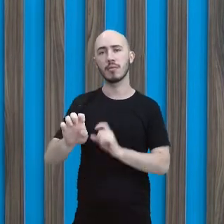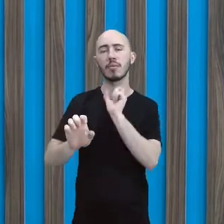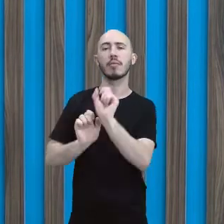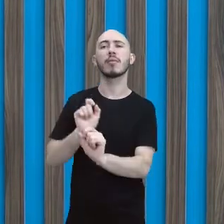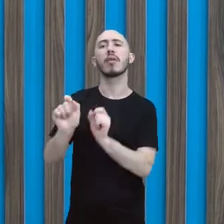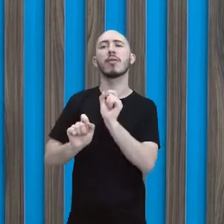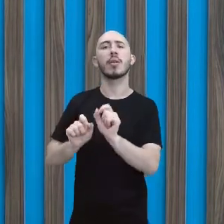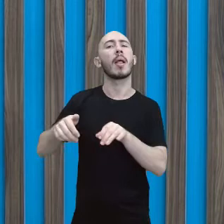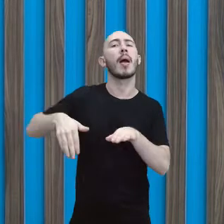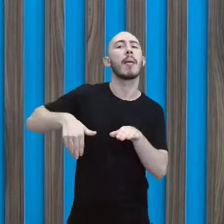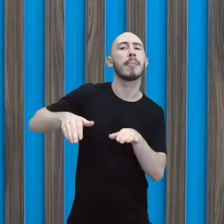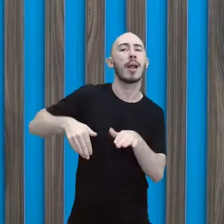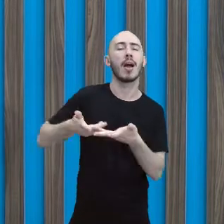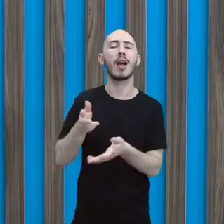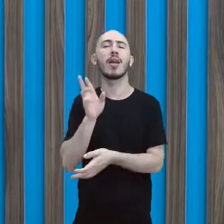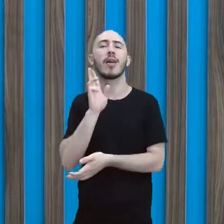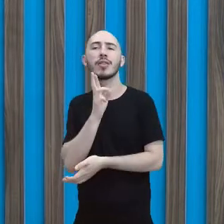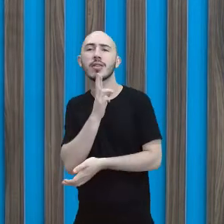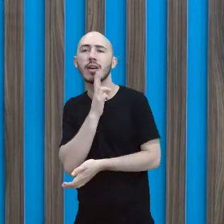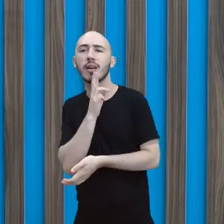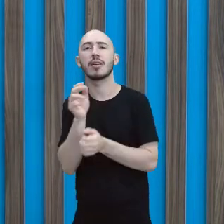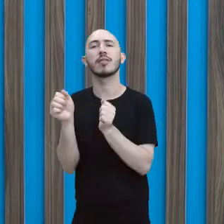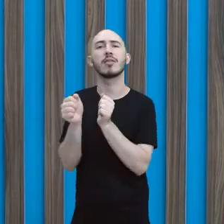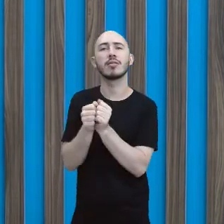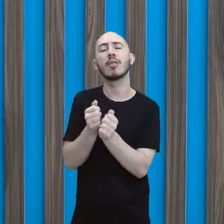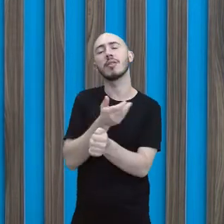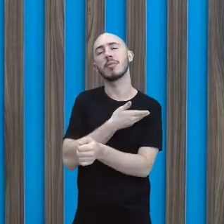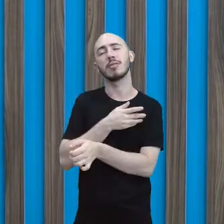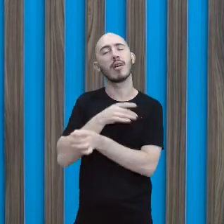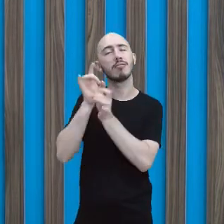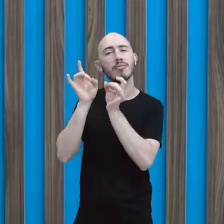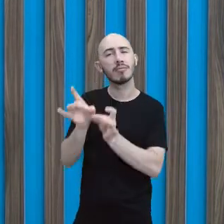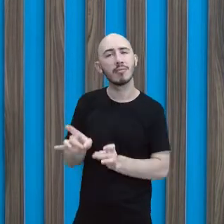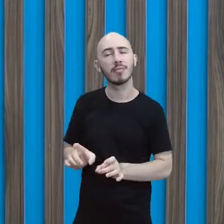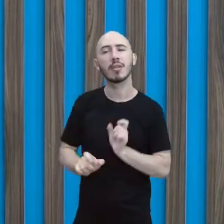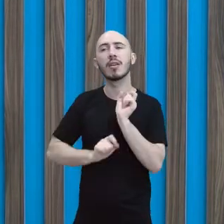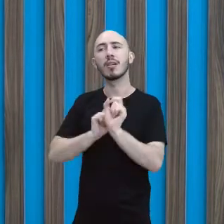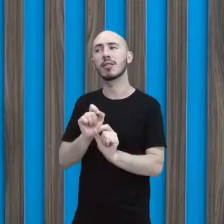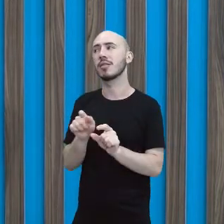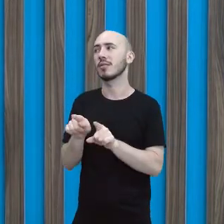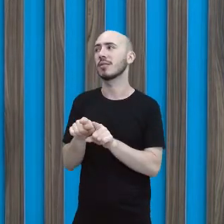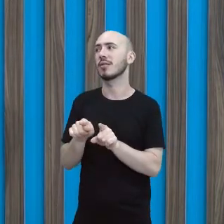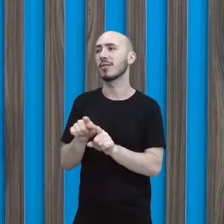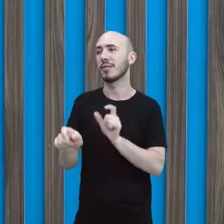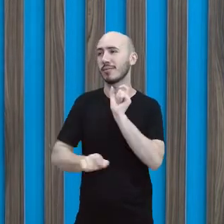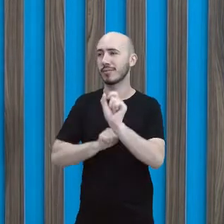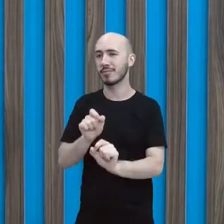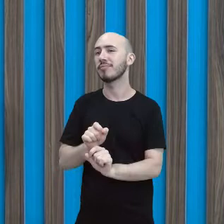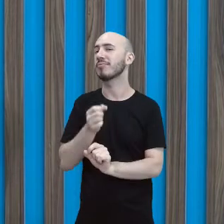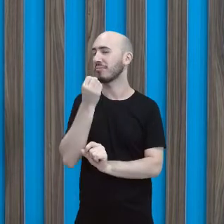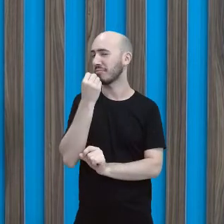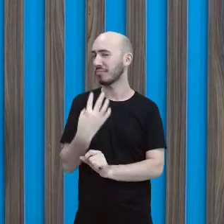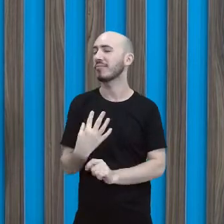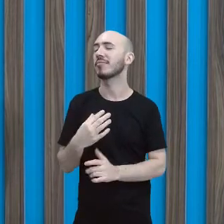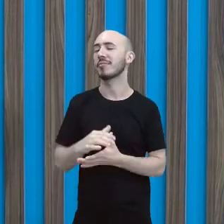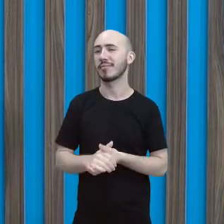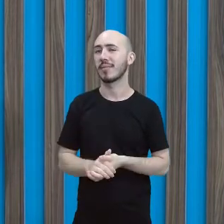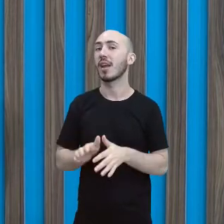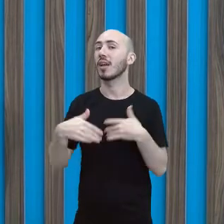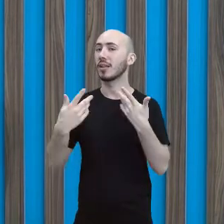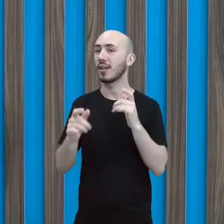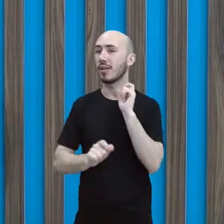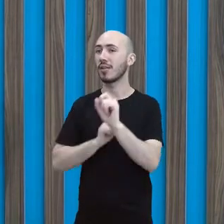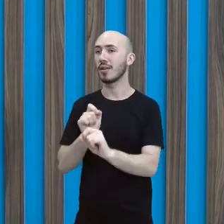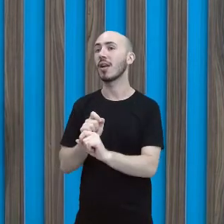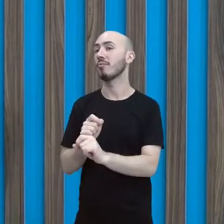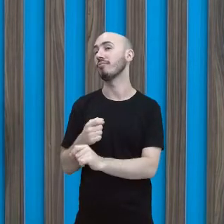professor? Restaurantezinho, estava bem acompanhado, né? Sim. Bem representado, inclusive, né? Aí, quando a gente